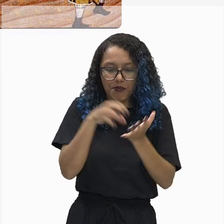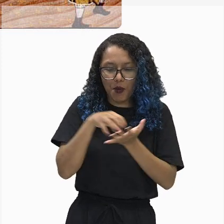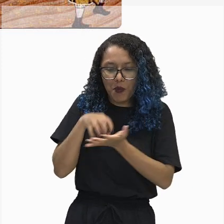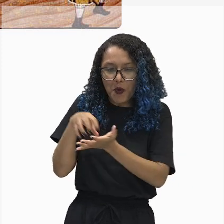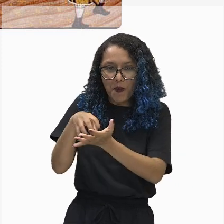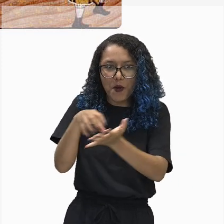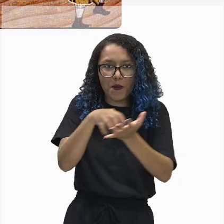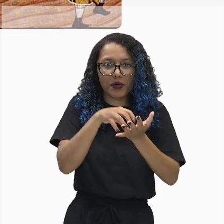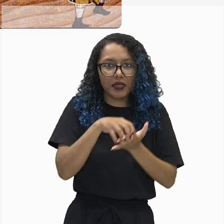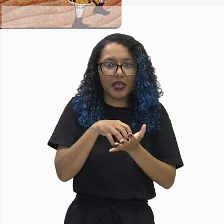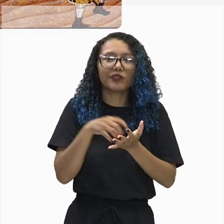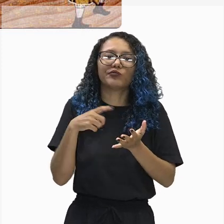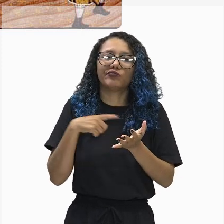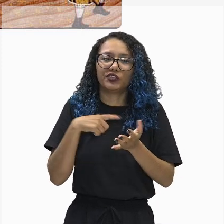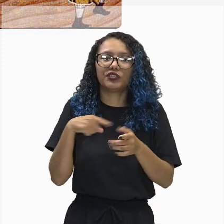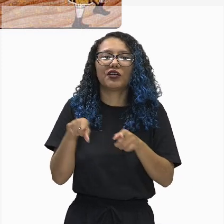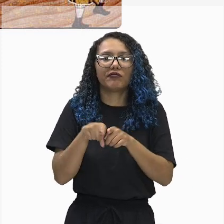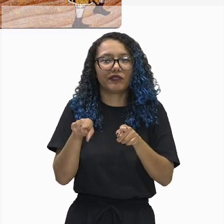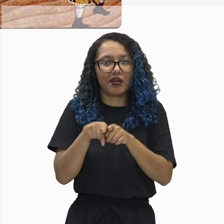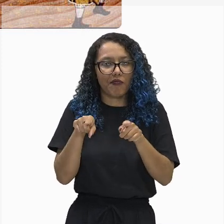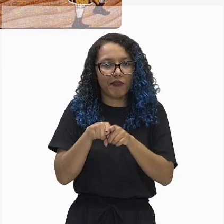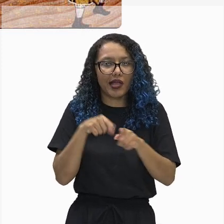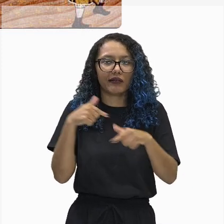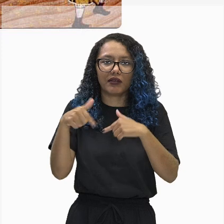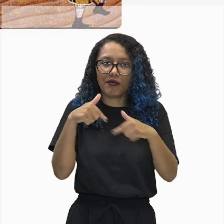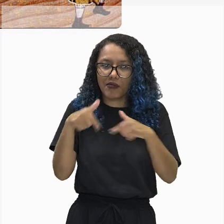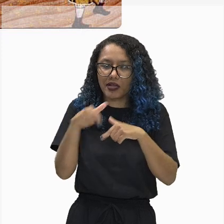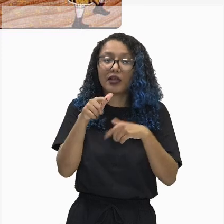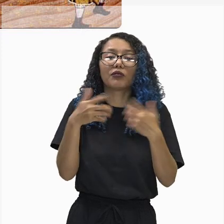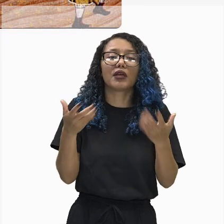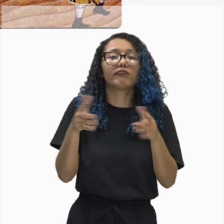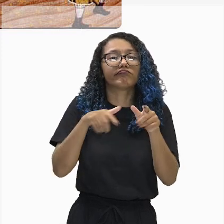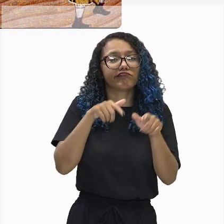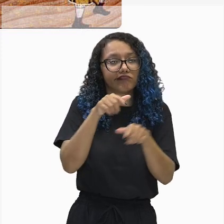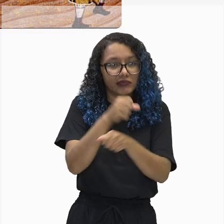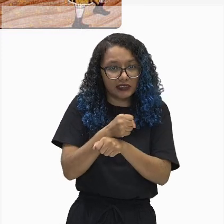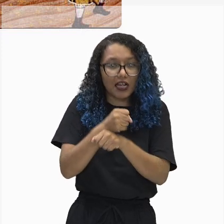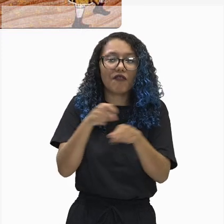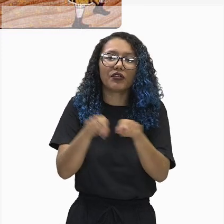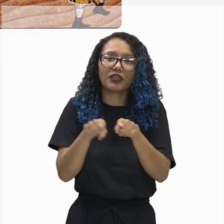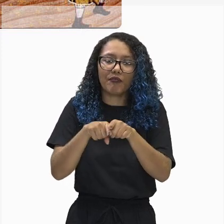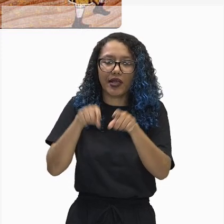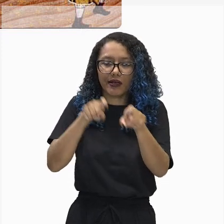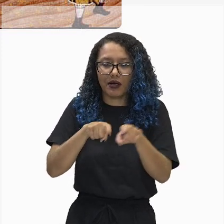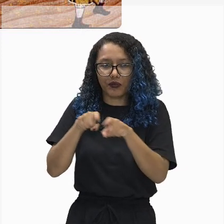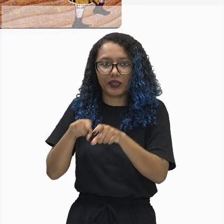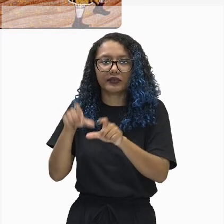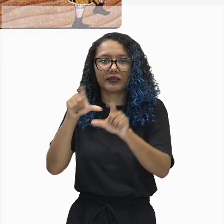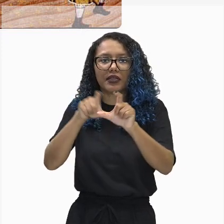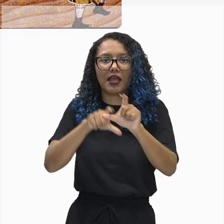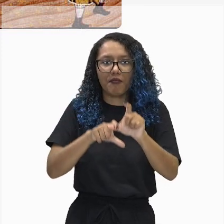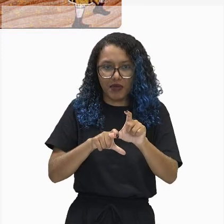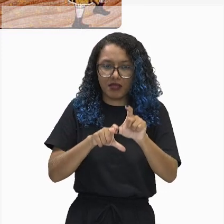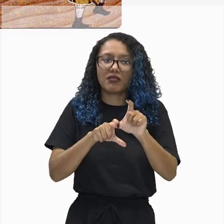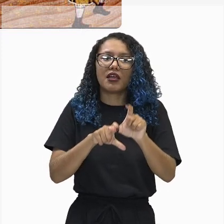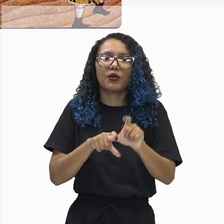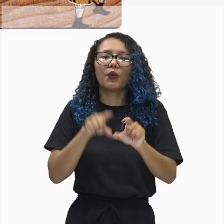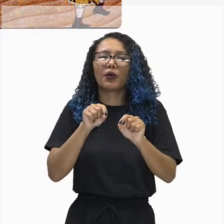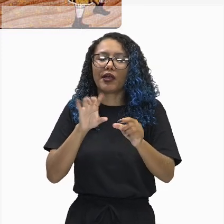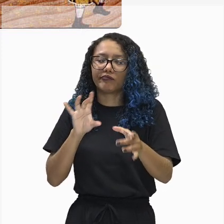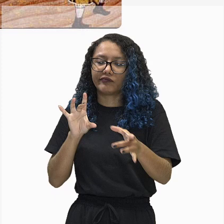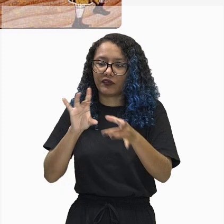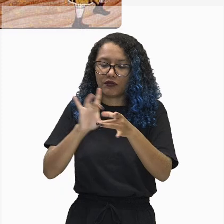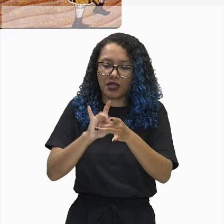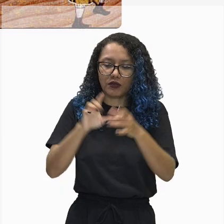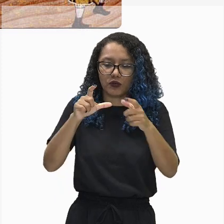por trabalho escravo e por camponeses dependentes, isto é, vinculados então à propriedade do senhor,